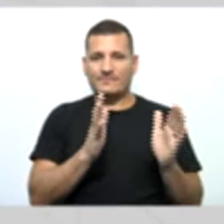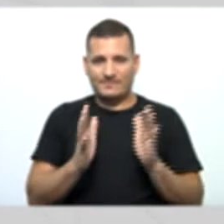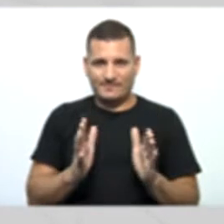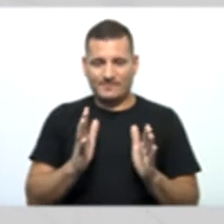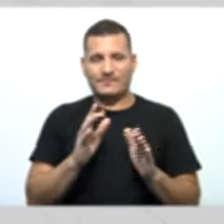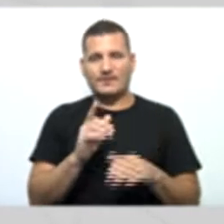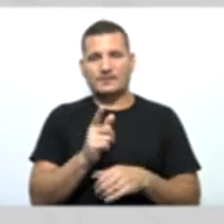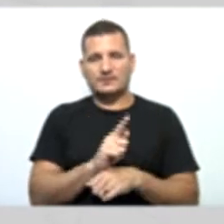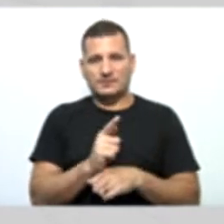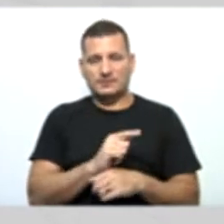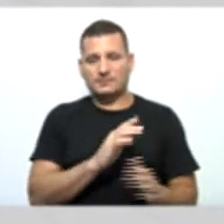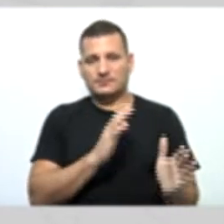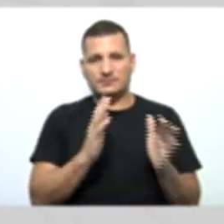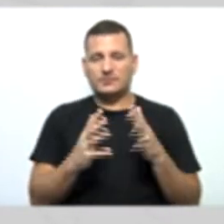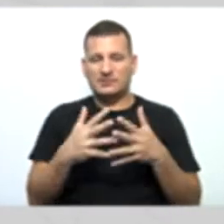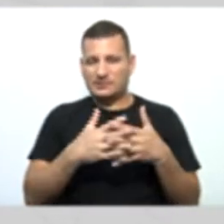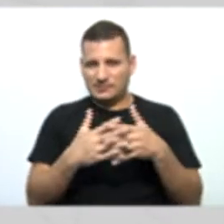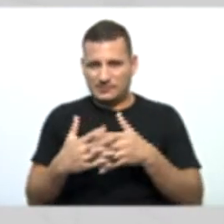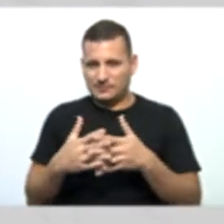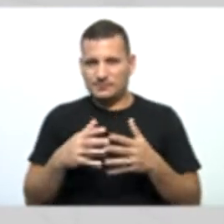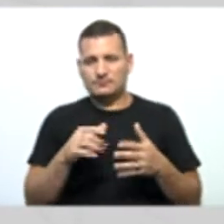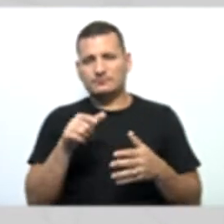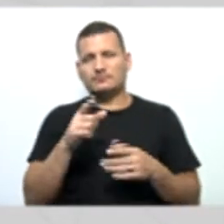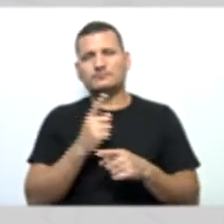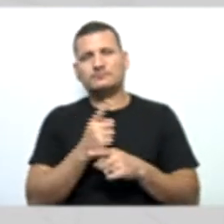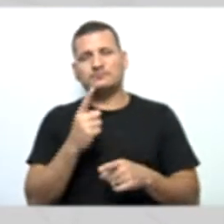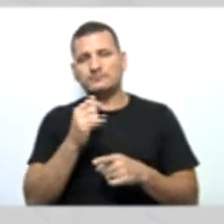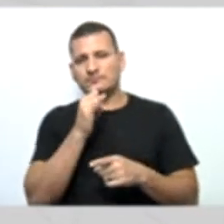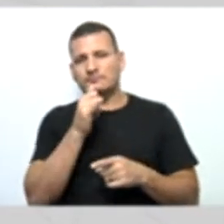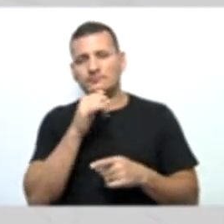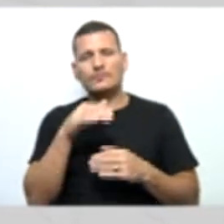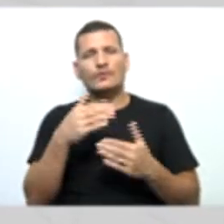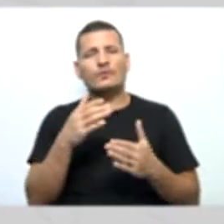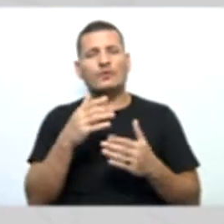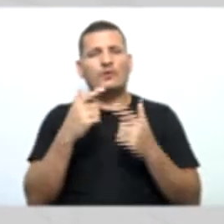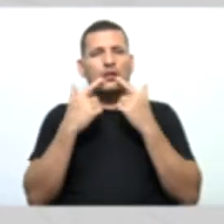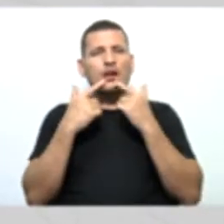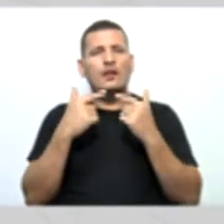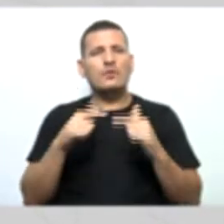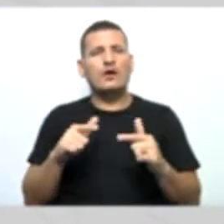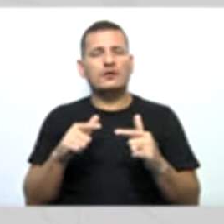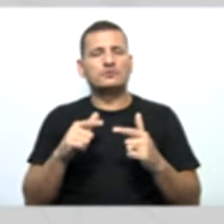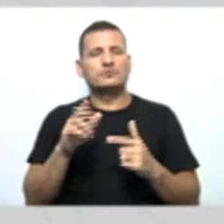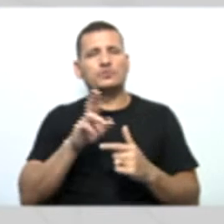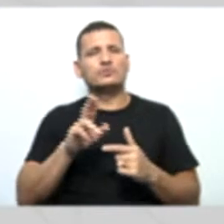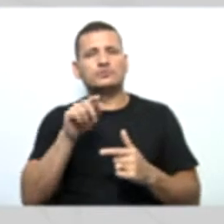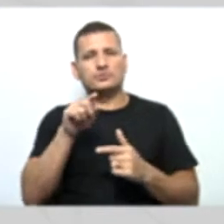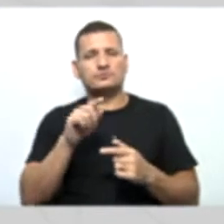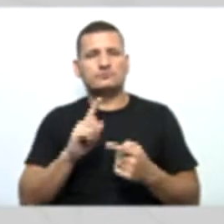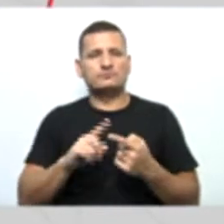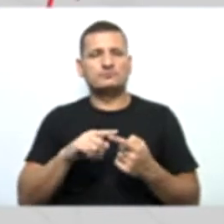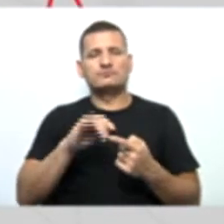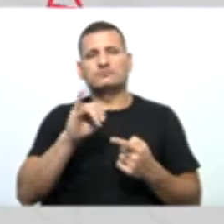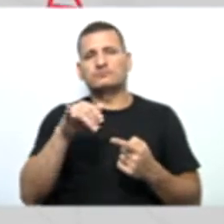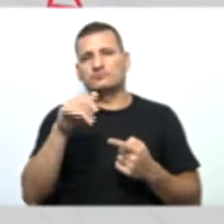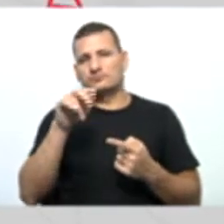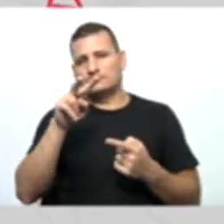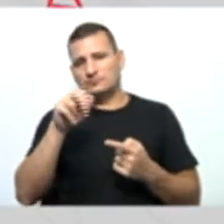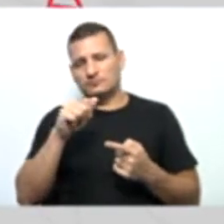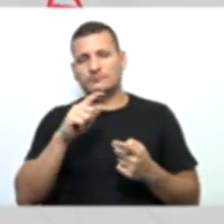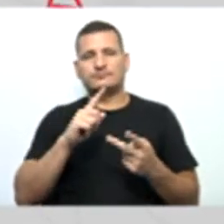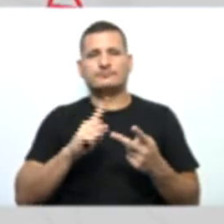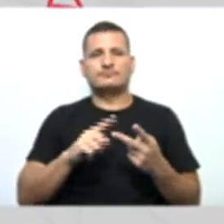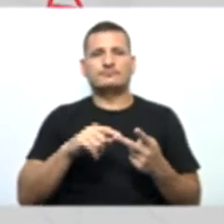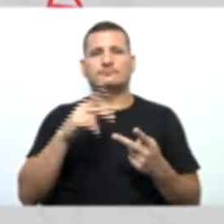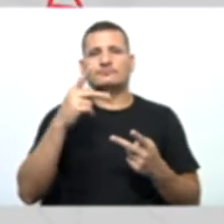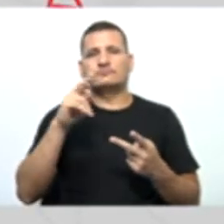complexidade, você vai ter que identificar, por exemplo, qual é a linguagem que vai atender esse meu cliente. Vai ser Java, vai